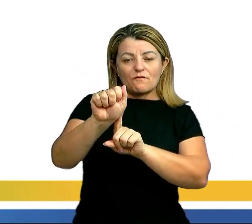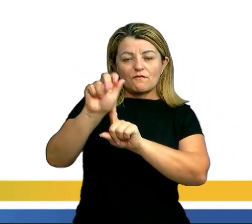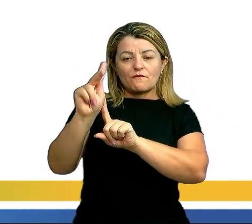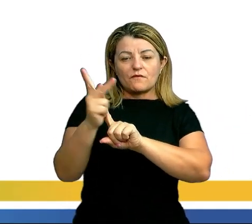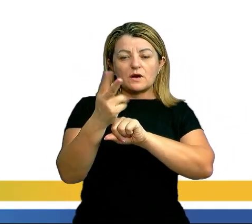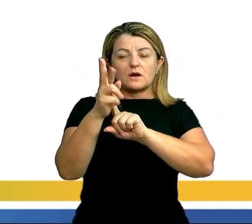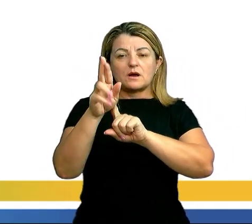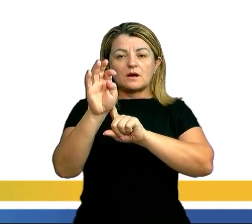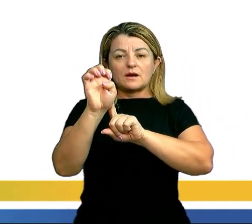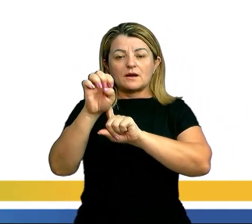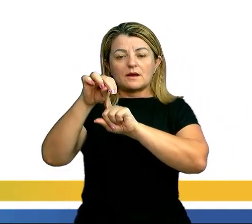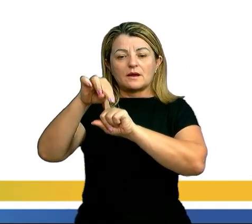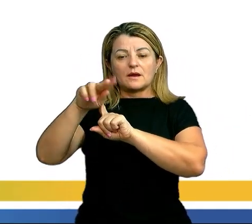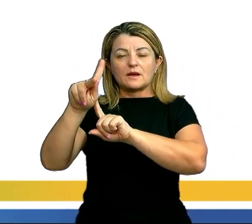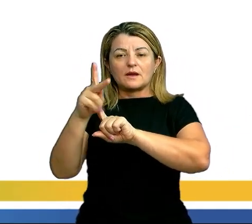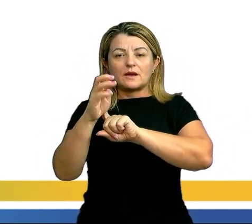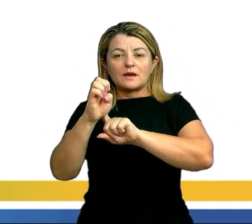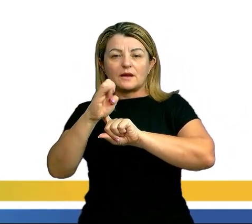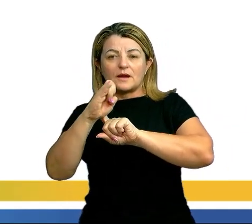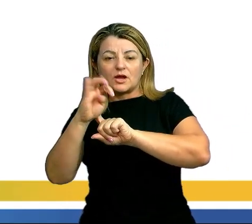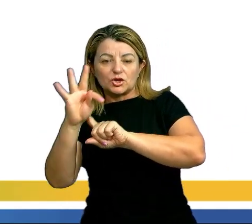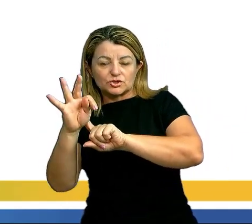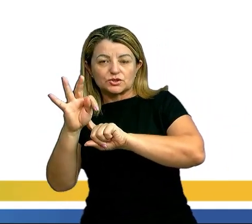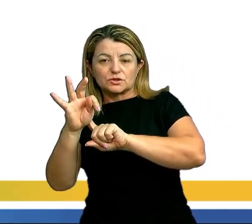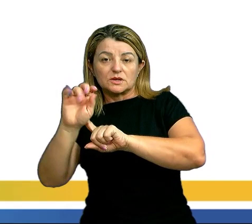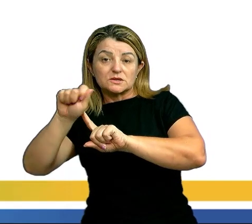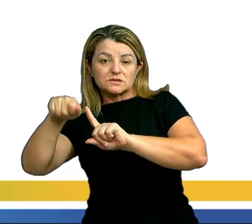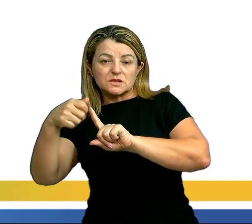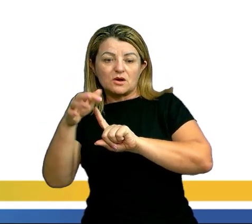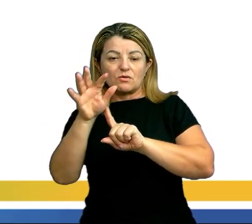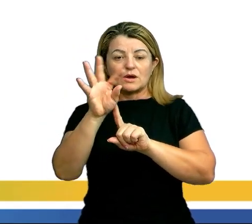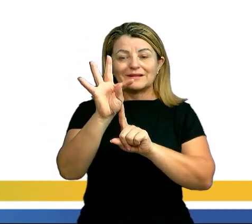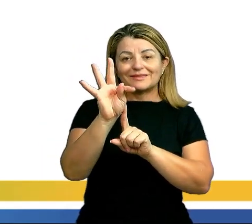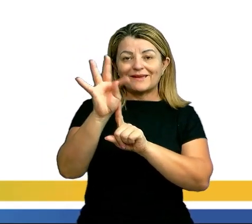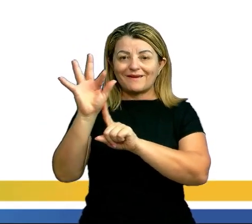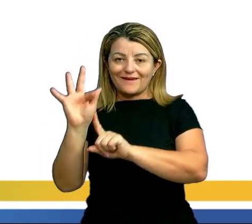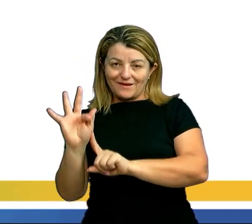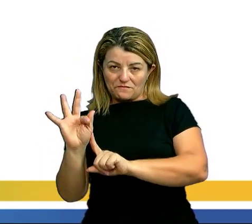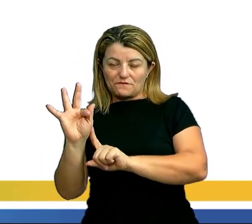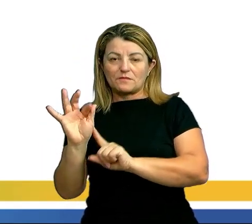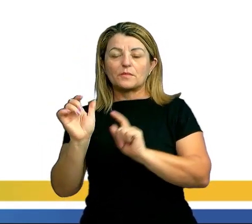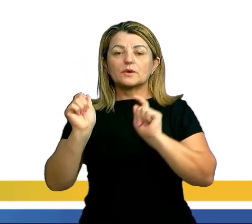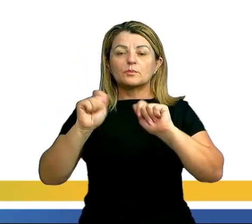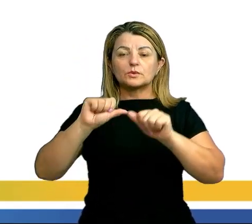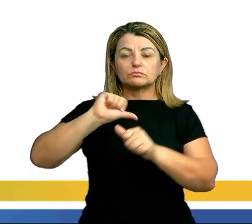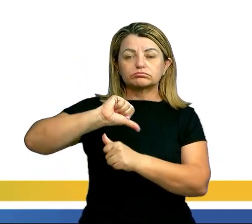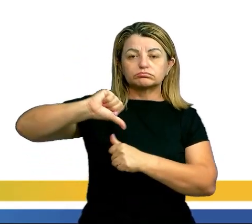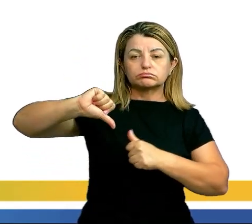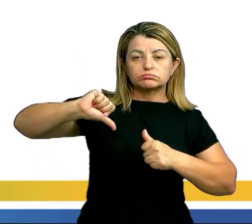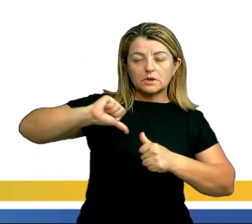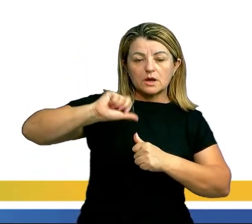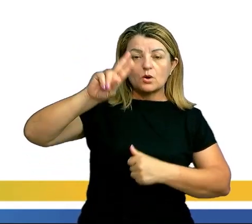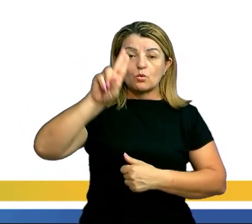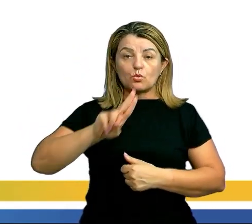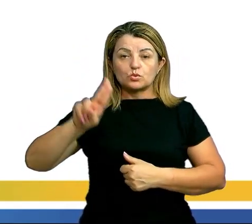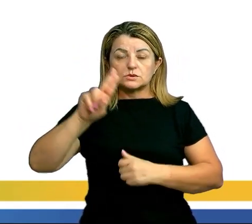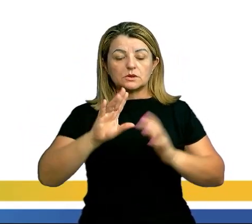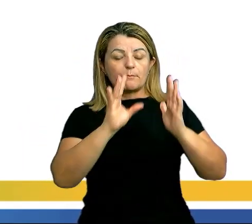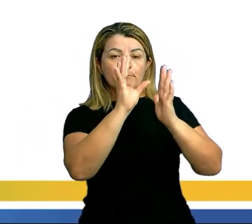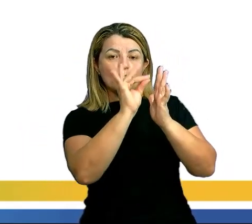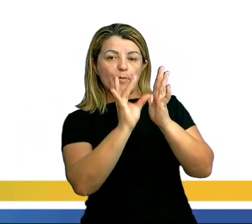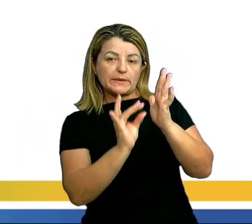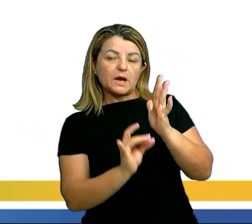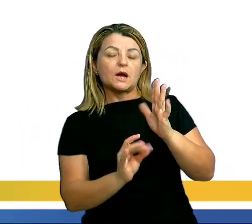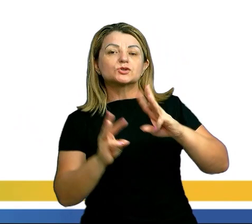temos o TC, temperatura de graus Celsius, e podemos fazer essa conversão utilizando ali as propriedades